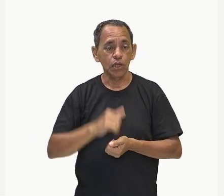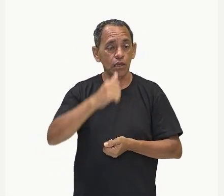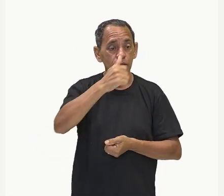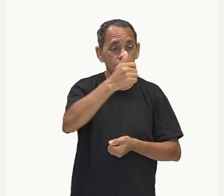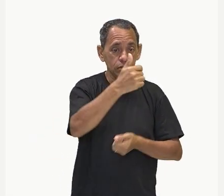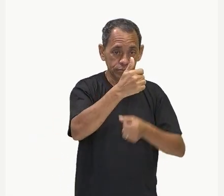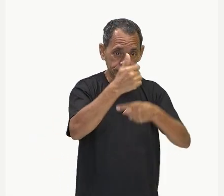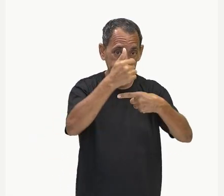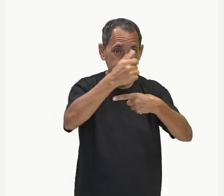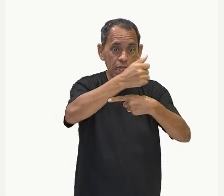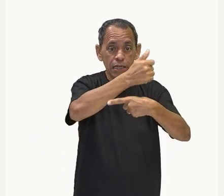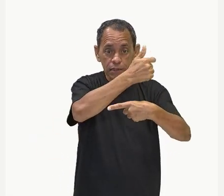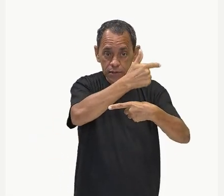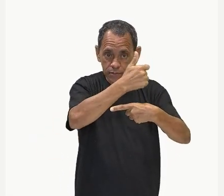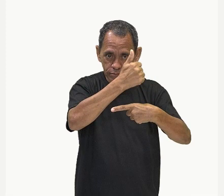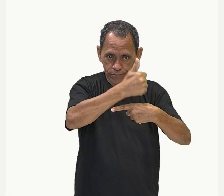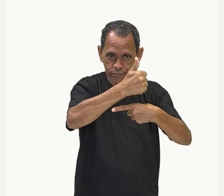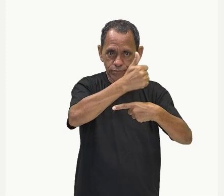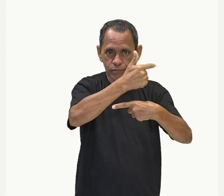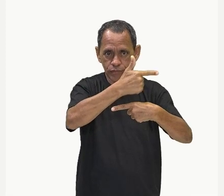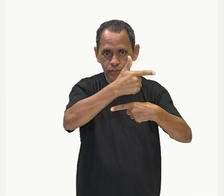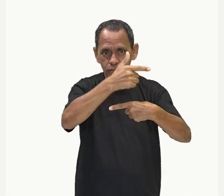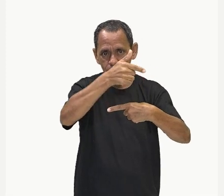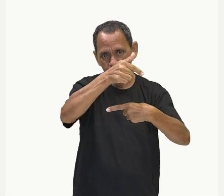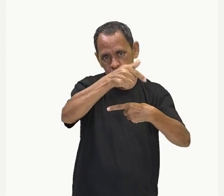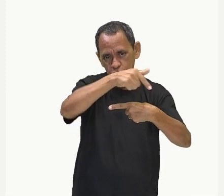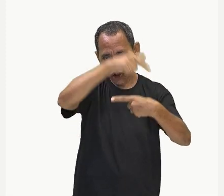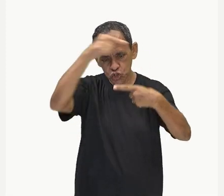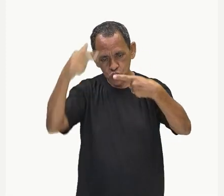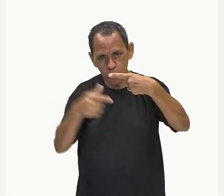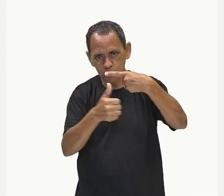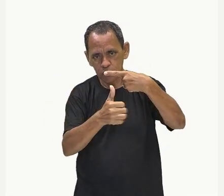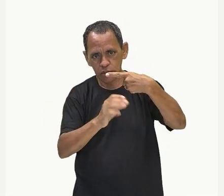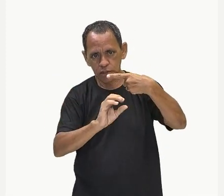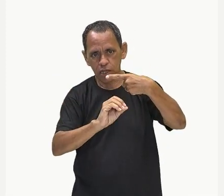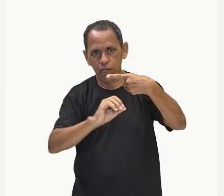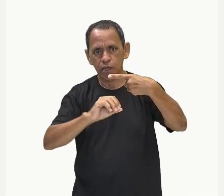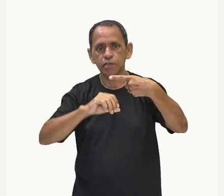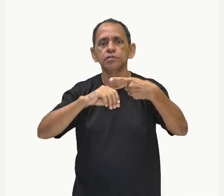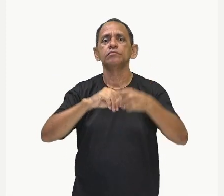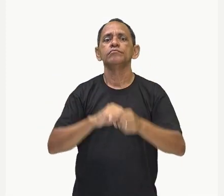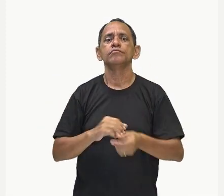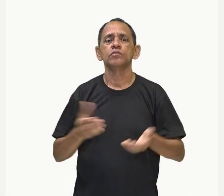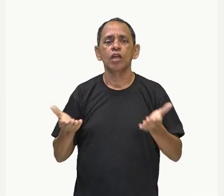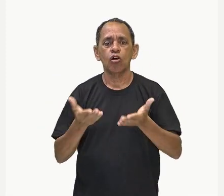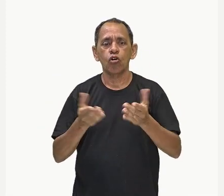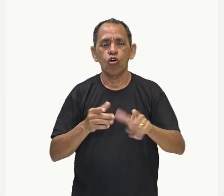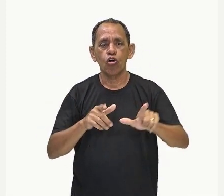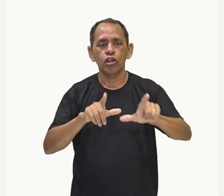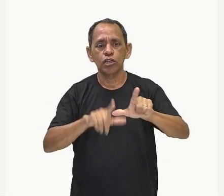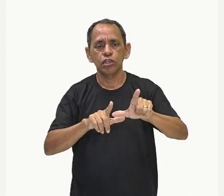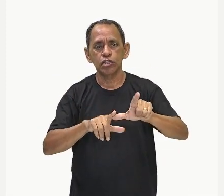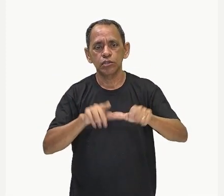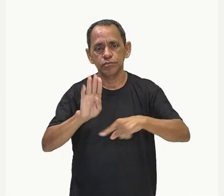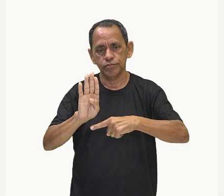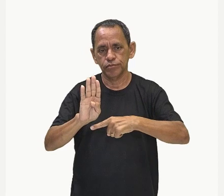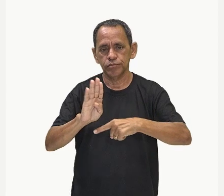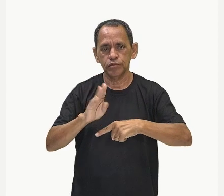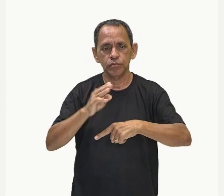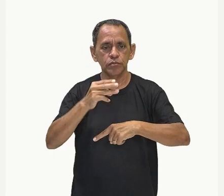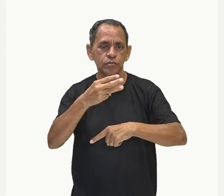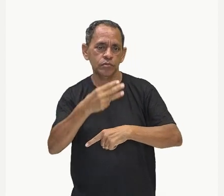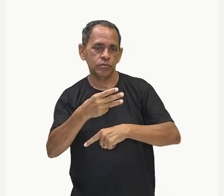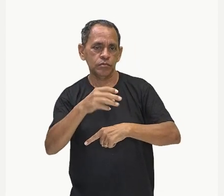sobre 10. Vamos aqui à nossa segunda questão, ó. Olha, ó, letra B,